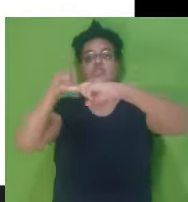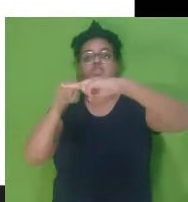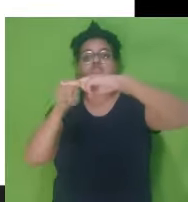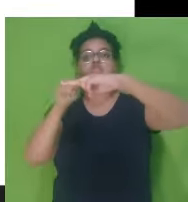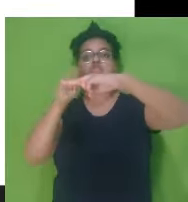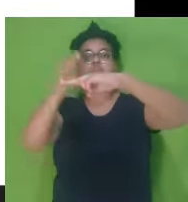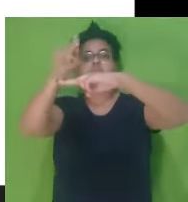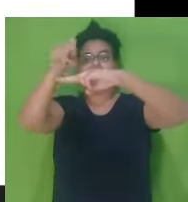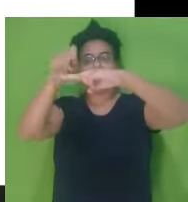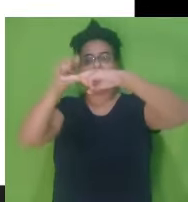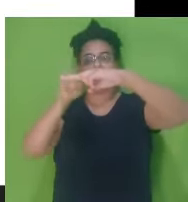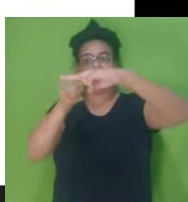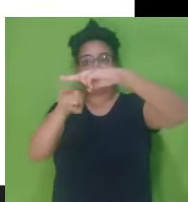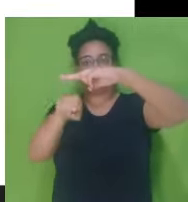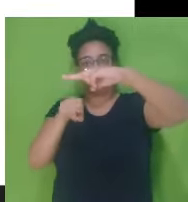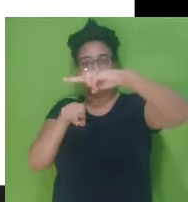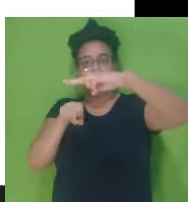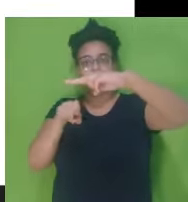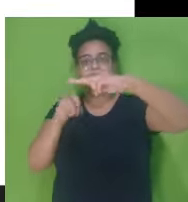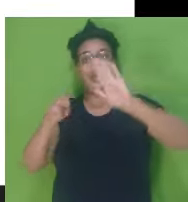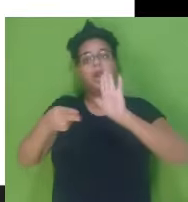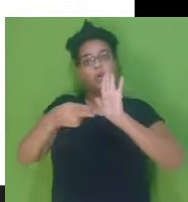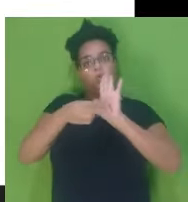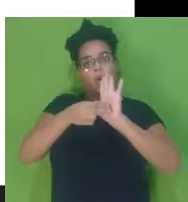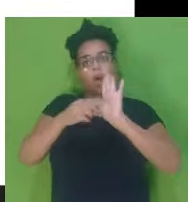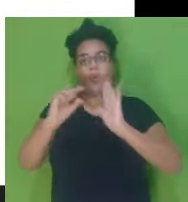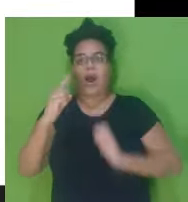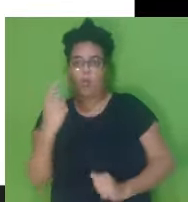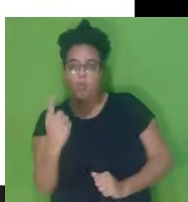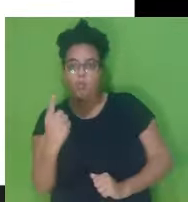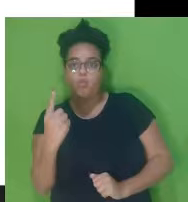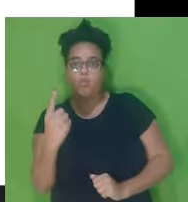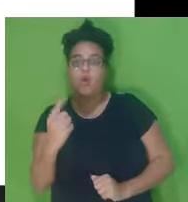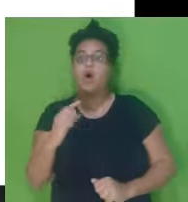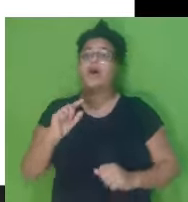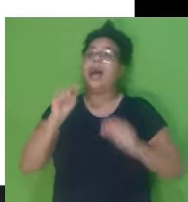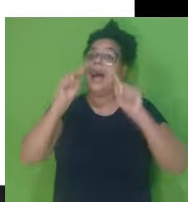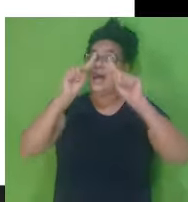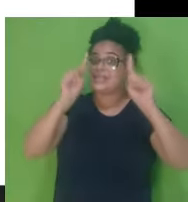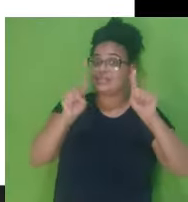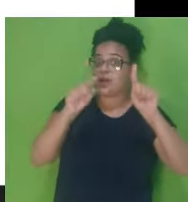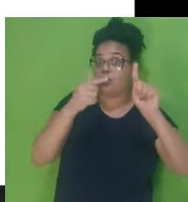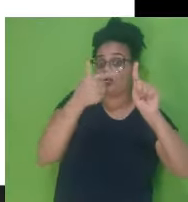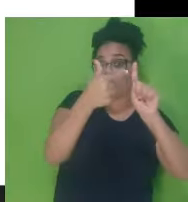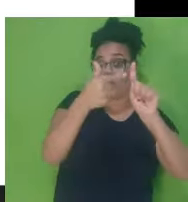aqui que o resultado é igual a 1. Mas aqui nós temos seno de 2x.